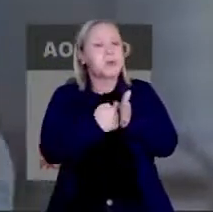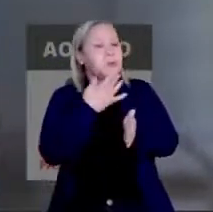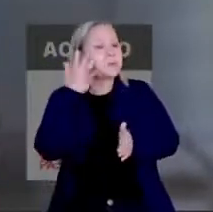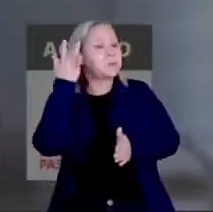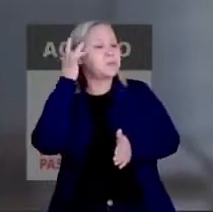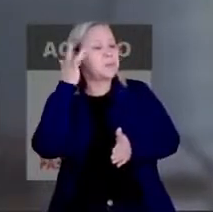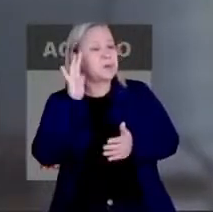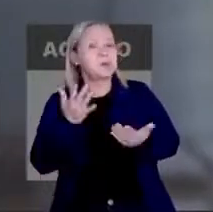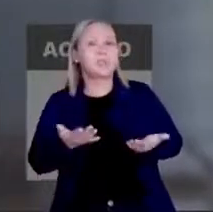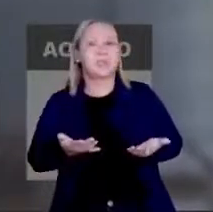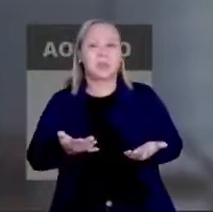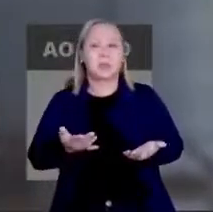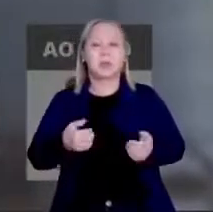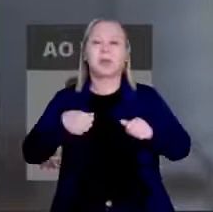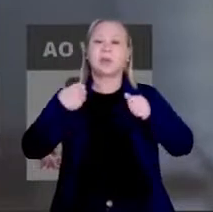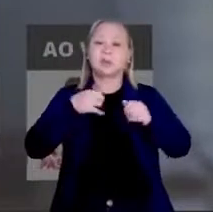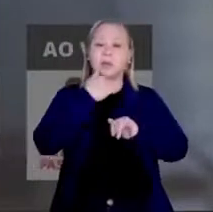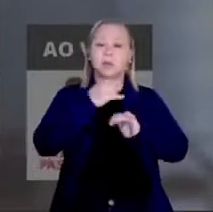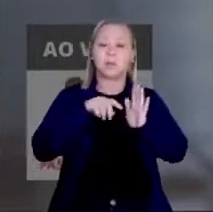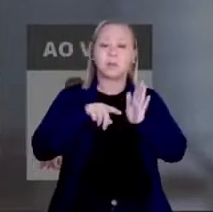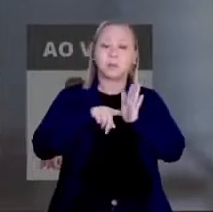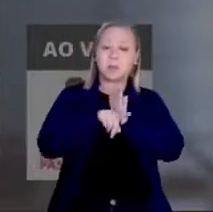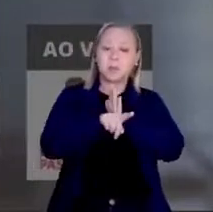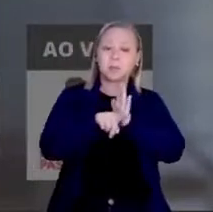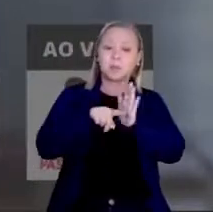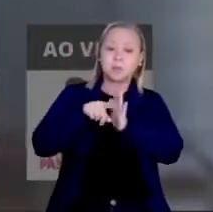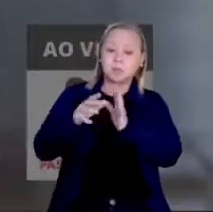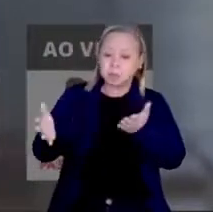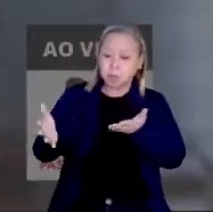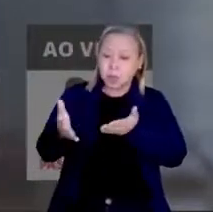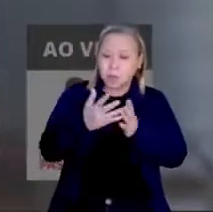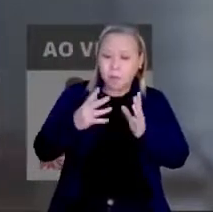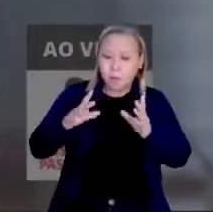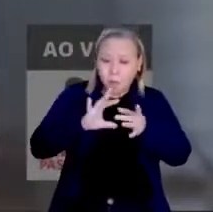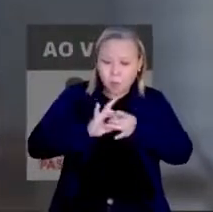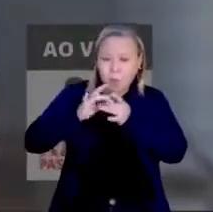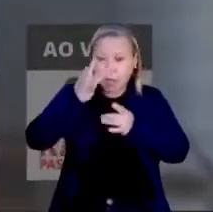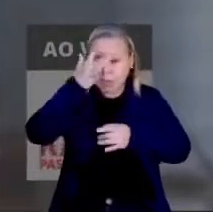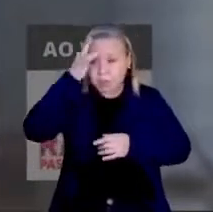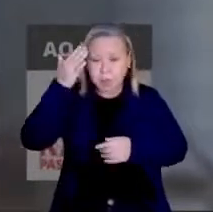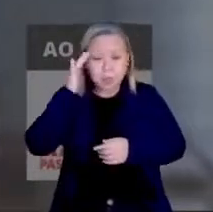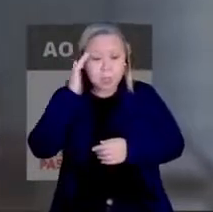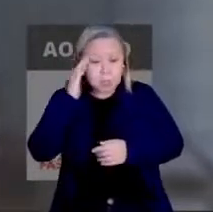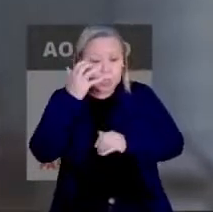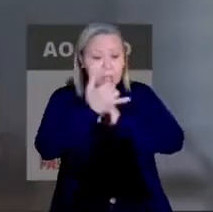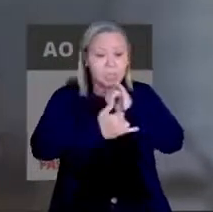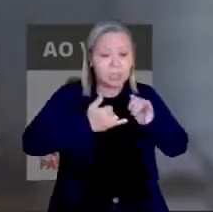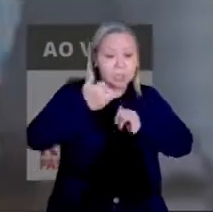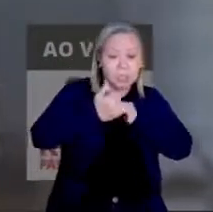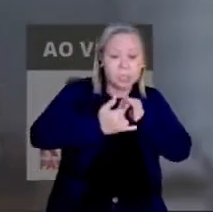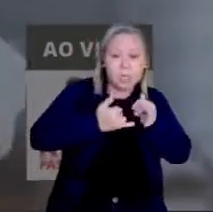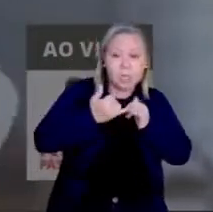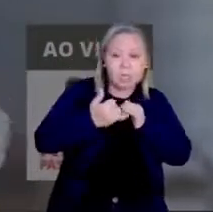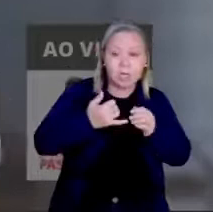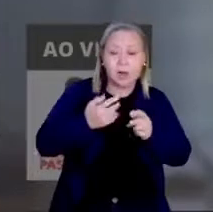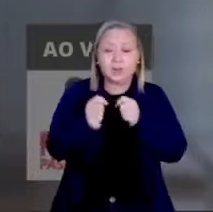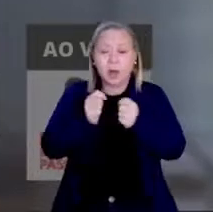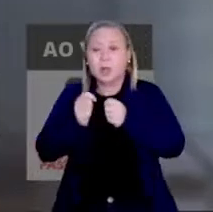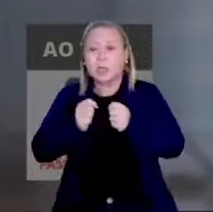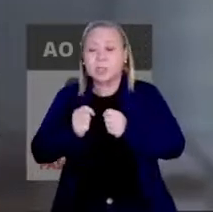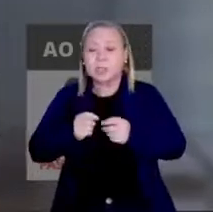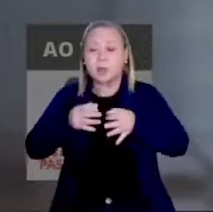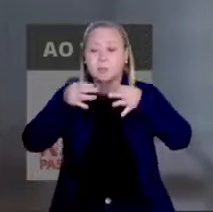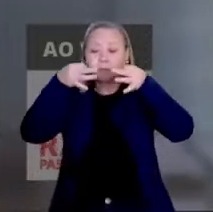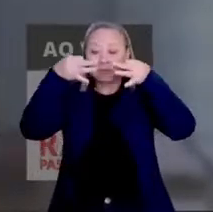inventaram muitas mentiras. E agora eu estou provando que era mentira. E eu disse que era mentira desde o começo.